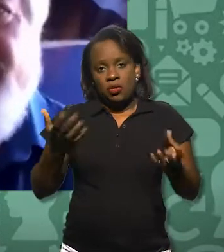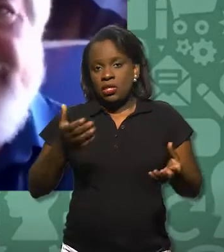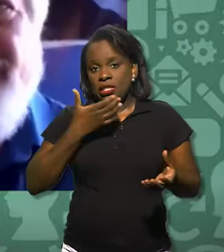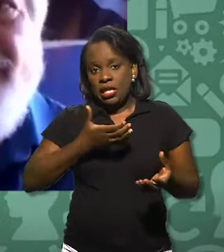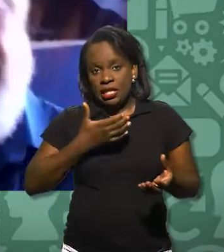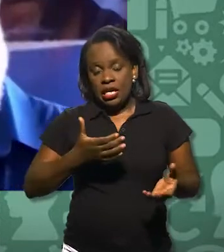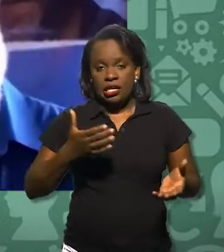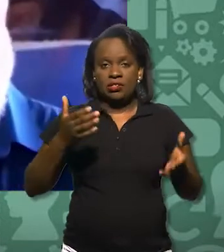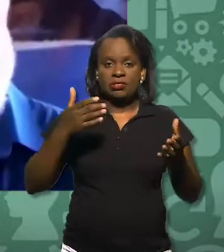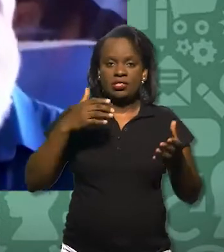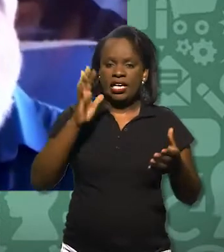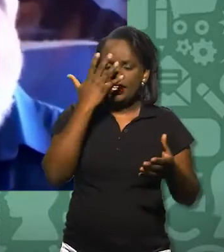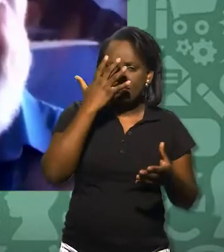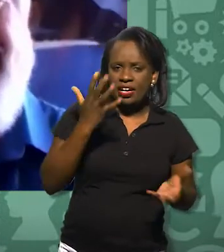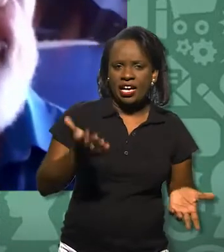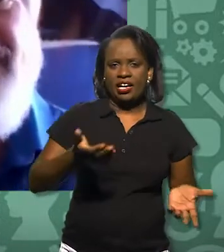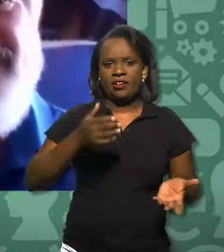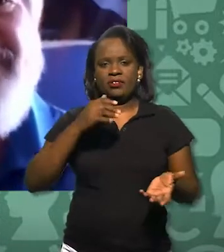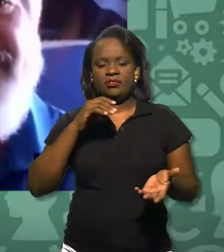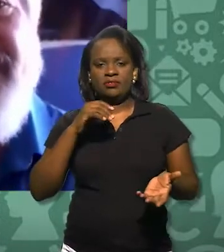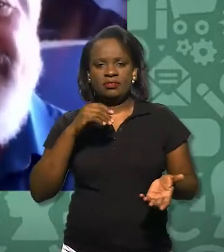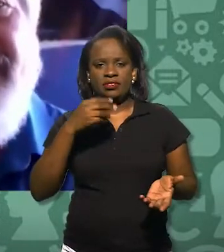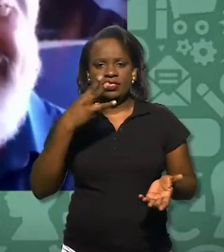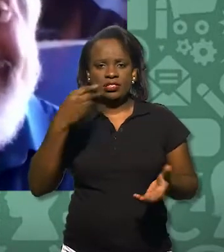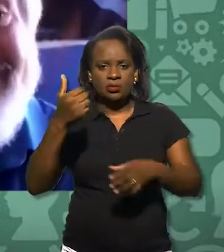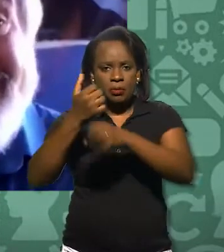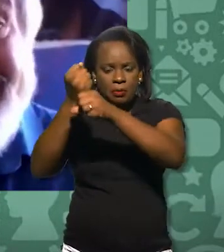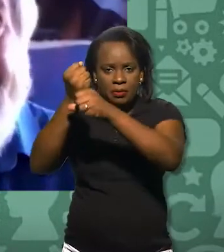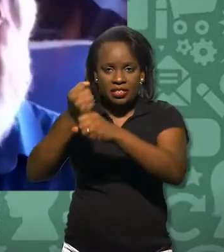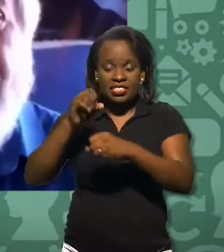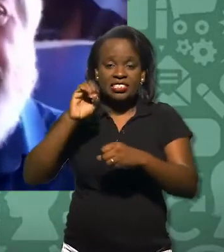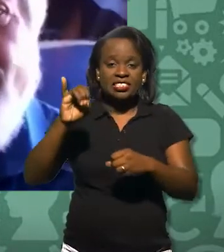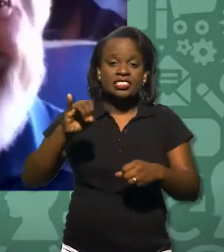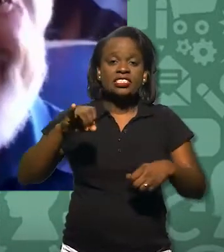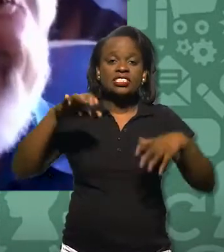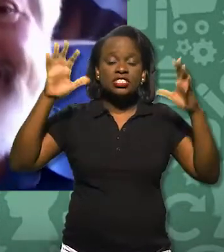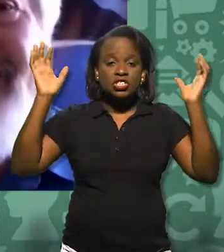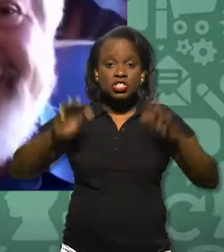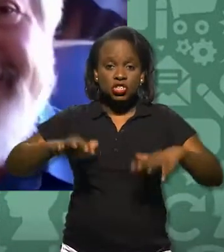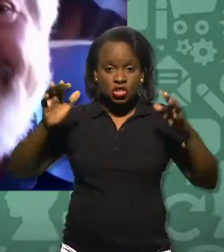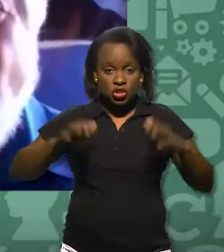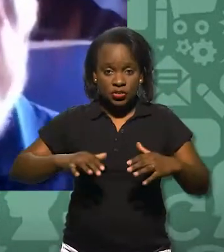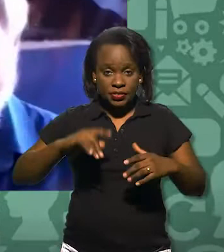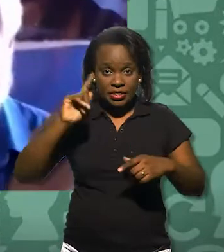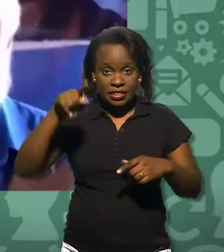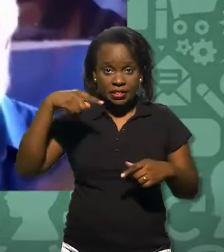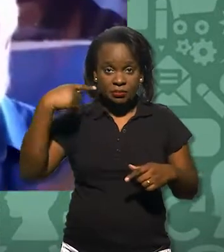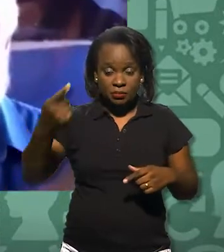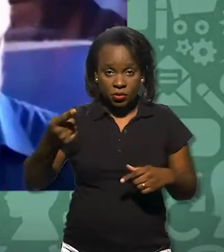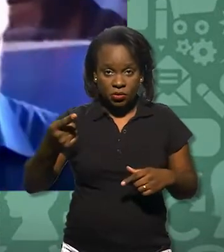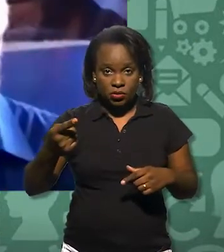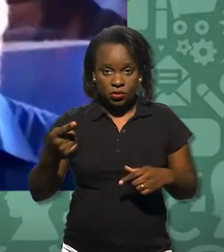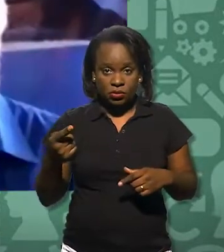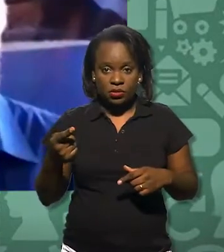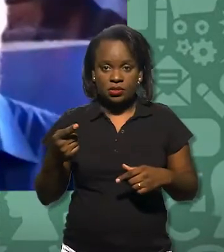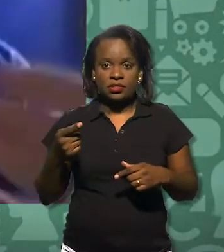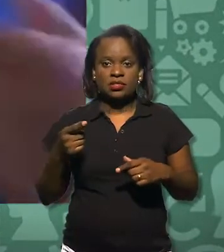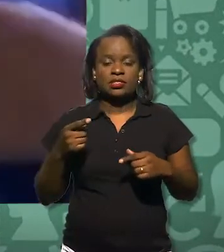até fim de ano, aquele feriadão, carnaval, se desse uma chuvarada logo em